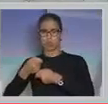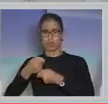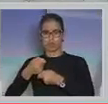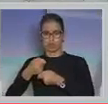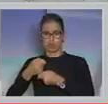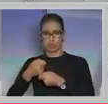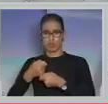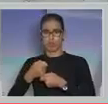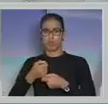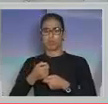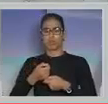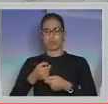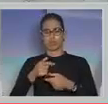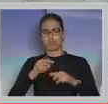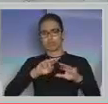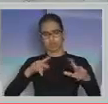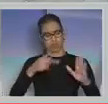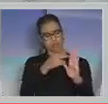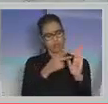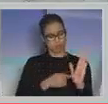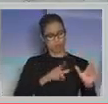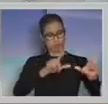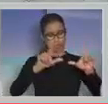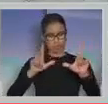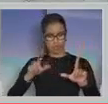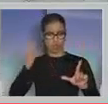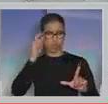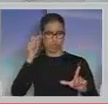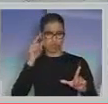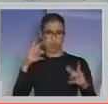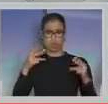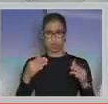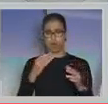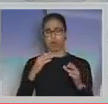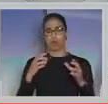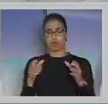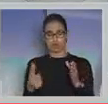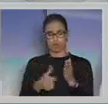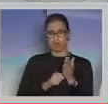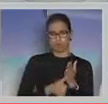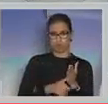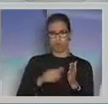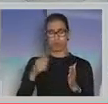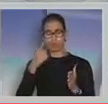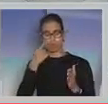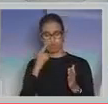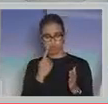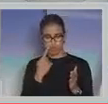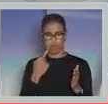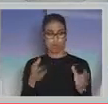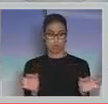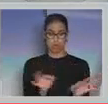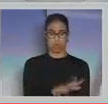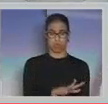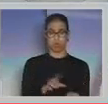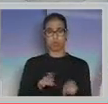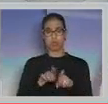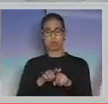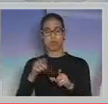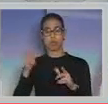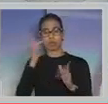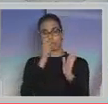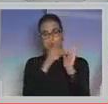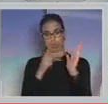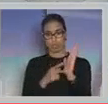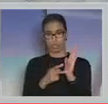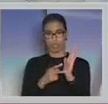extingue o vários projetos importantes e cultura como o Clube do Choro foi extinto até mesmo um projeto